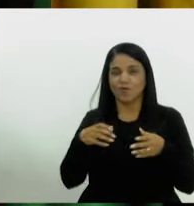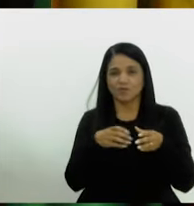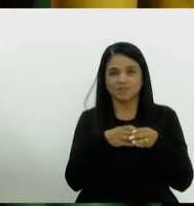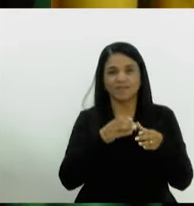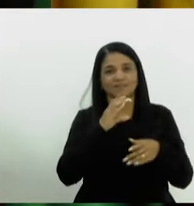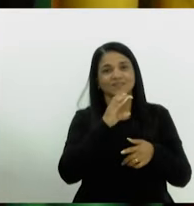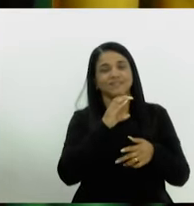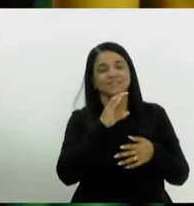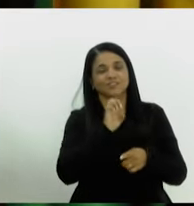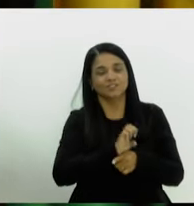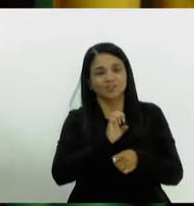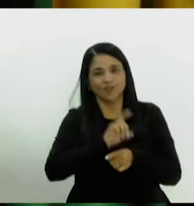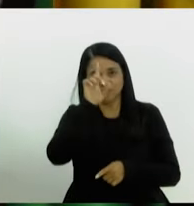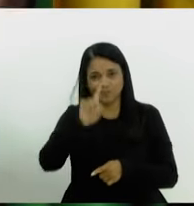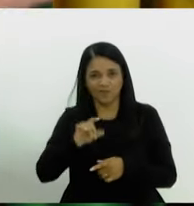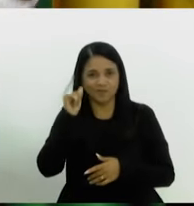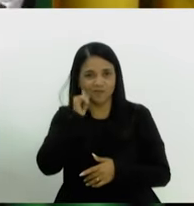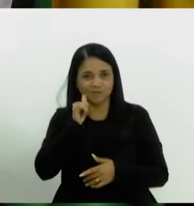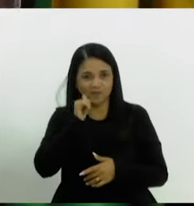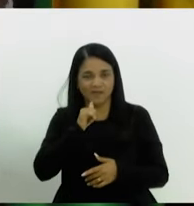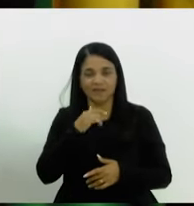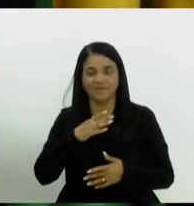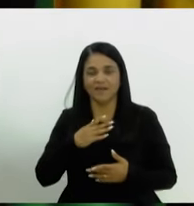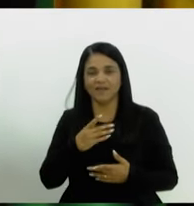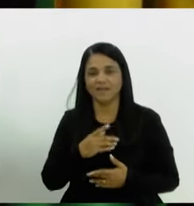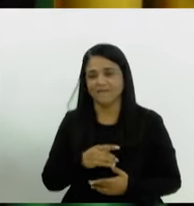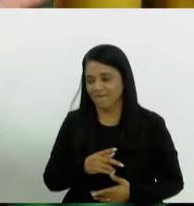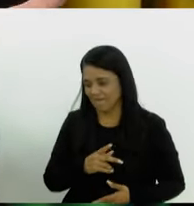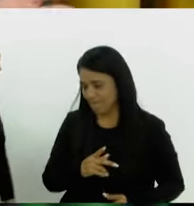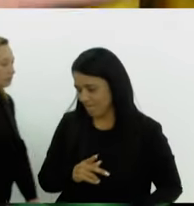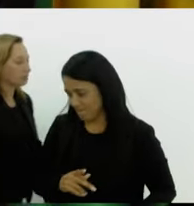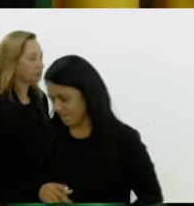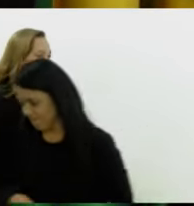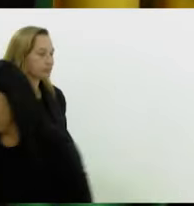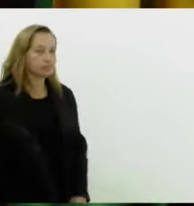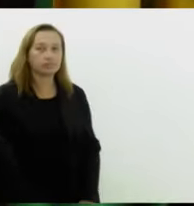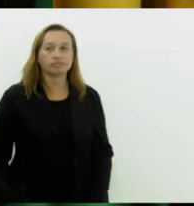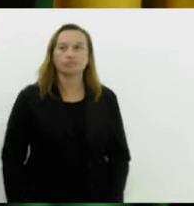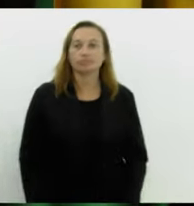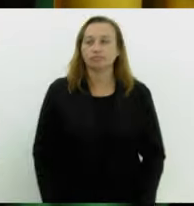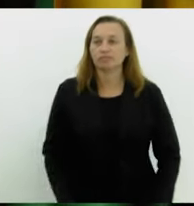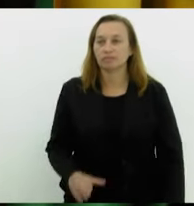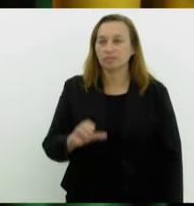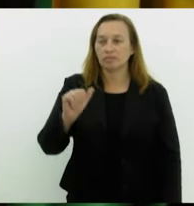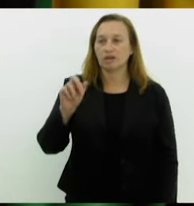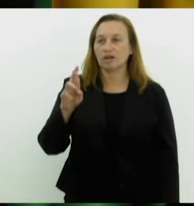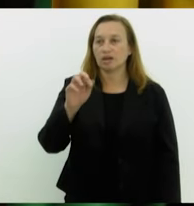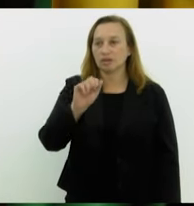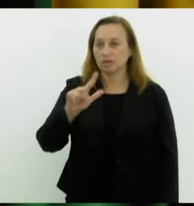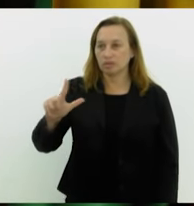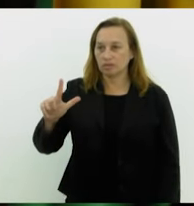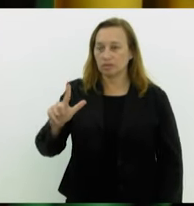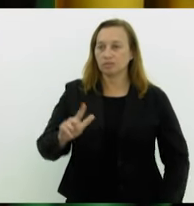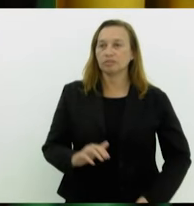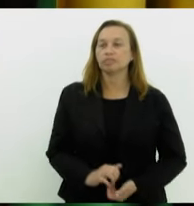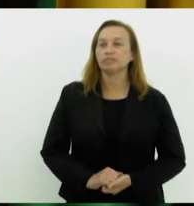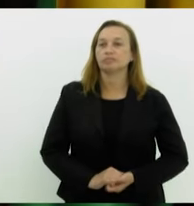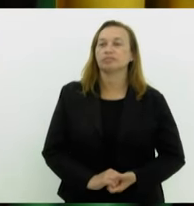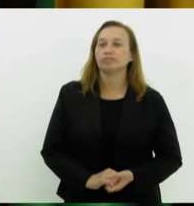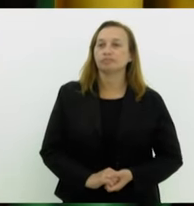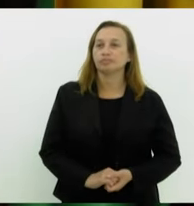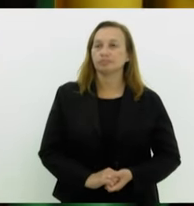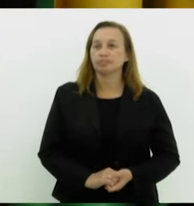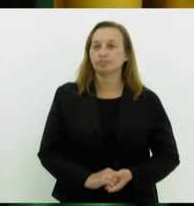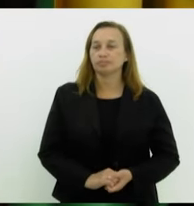direitos da mulher a qual estou presidenta Lina inglês e também superintendente a Carol minha superintendente autonomia Econômica